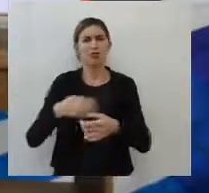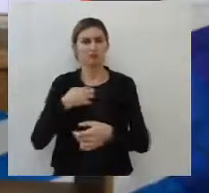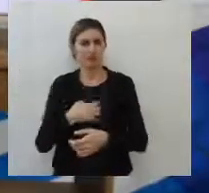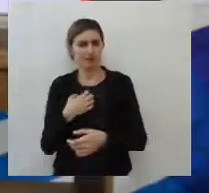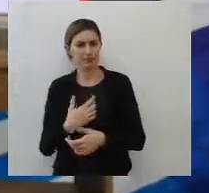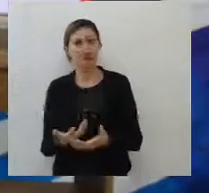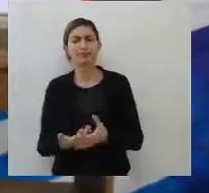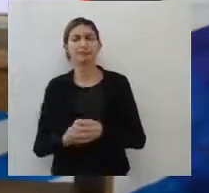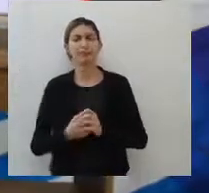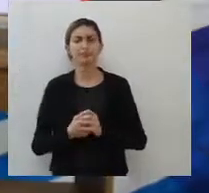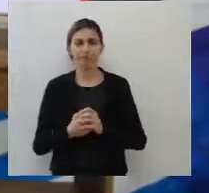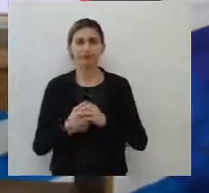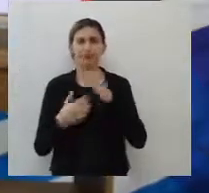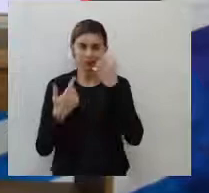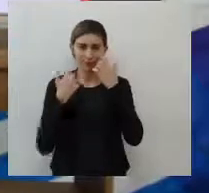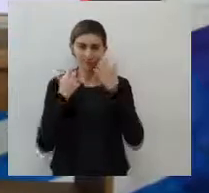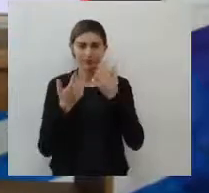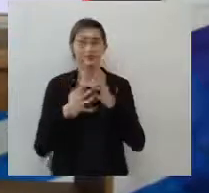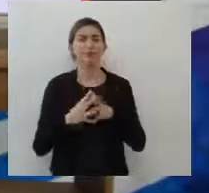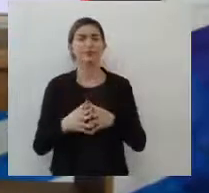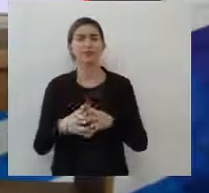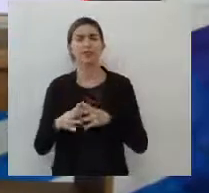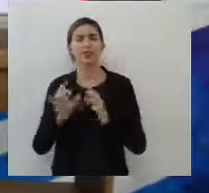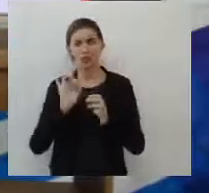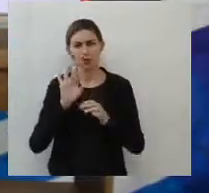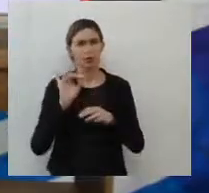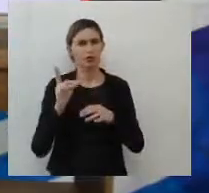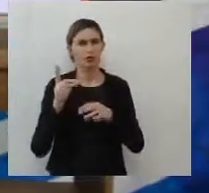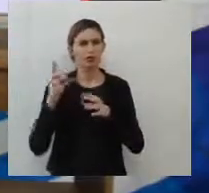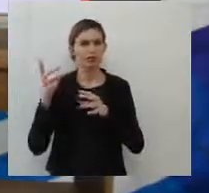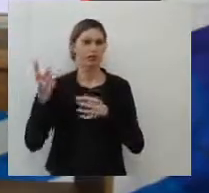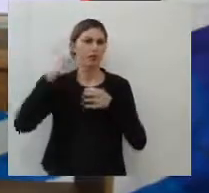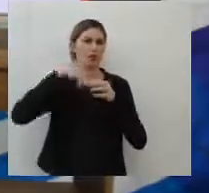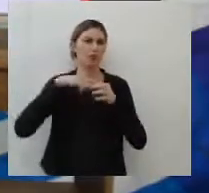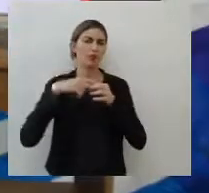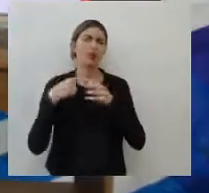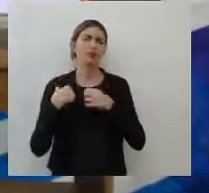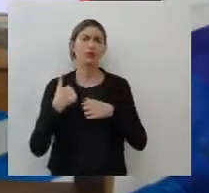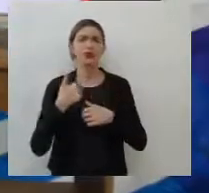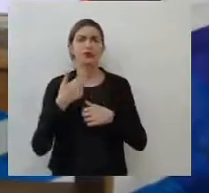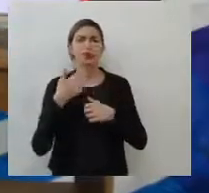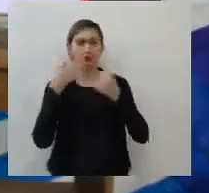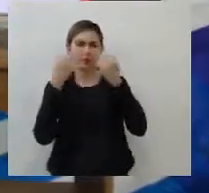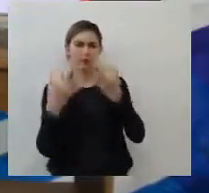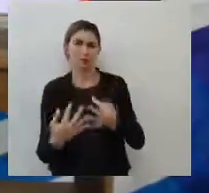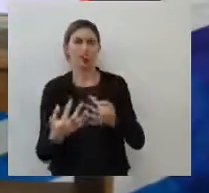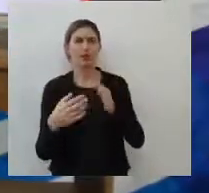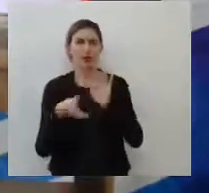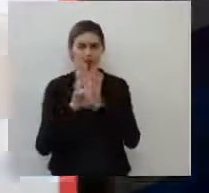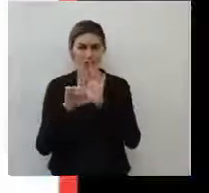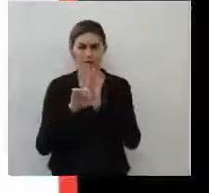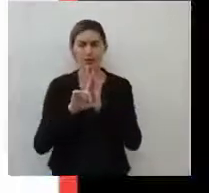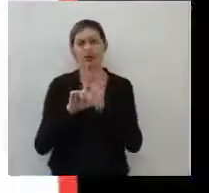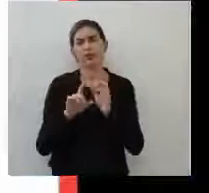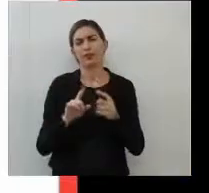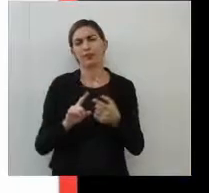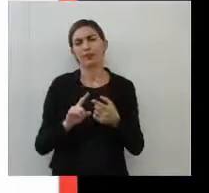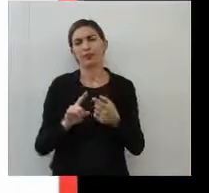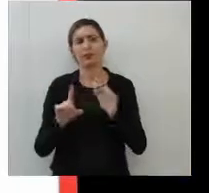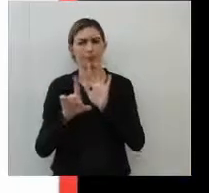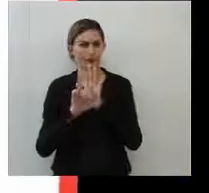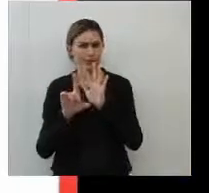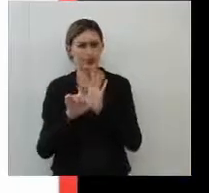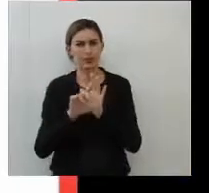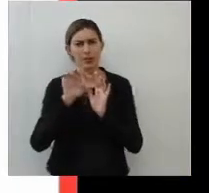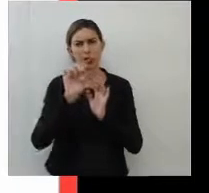Tranquilo? Então, vê só. Só para a gente retomar aqui. Eu tinha citado a lei Eusébio de Queiroz, tá certo? Essa